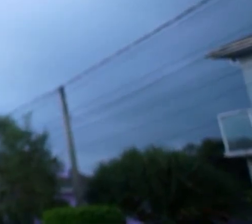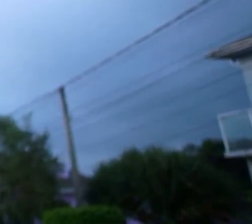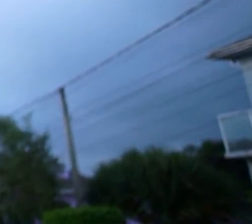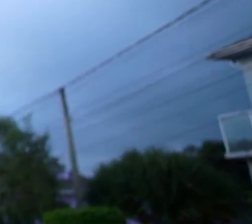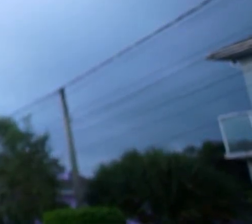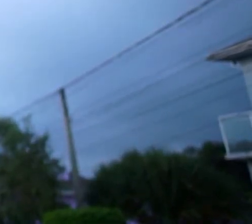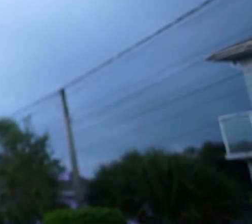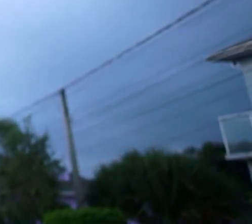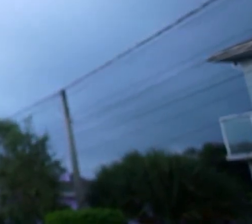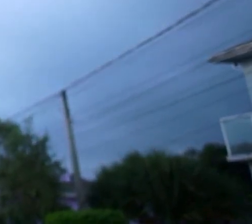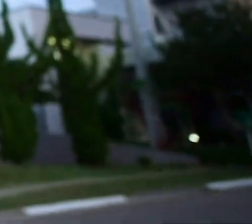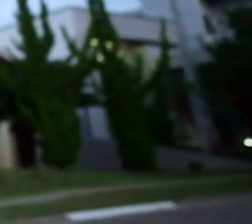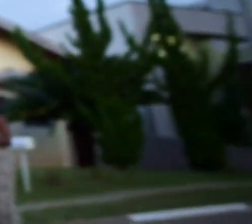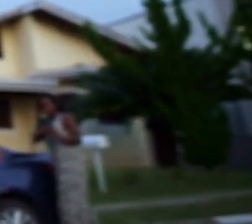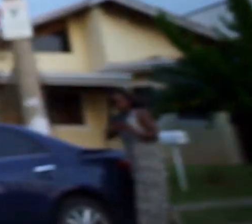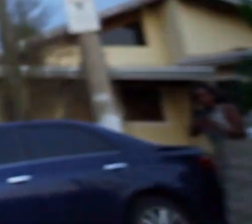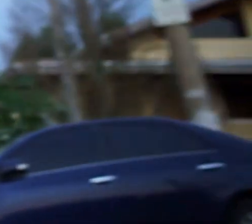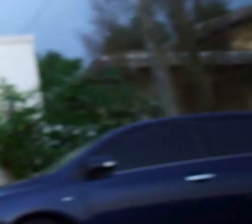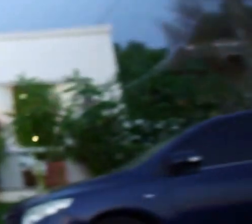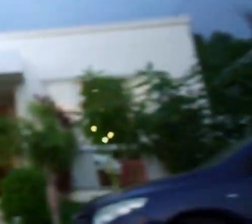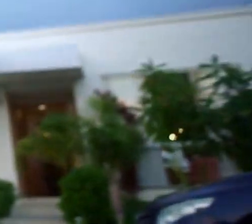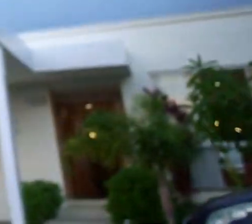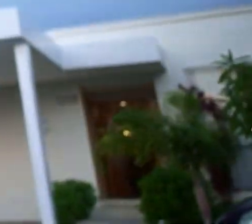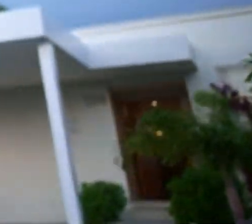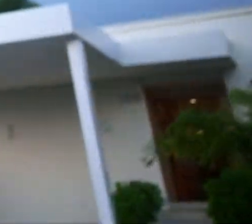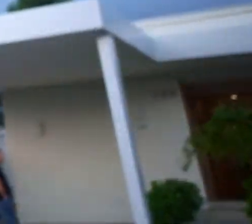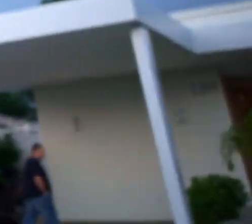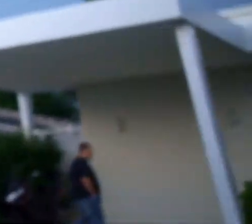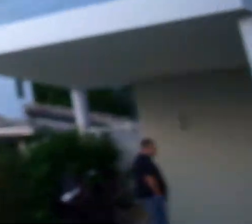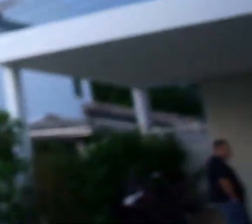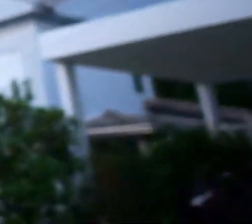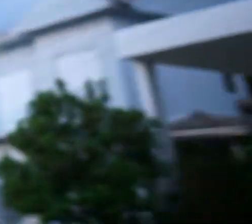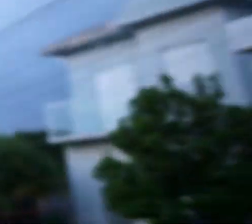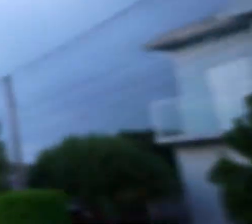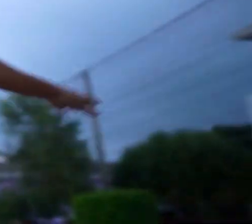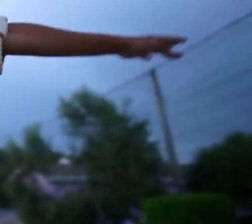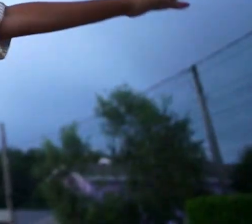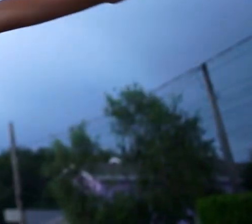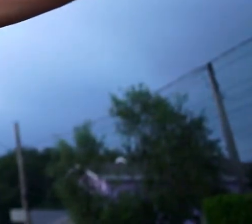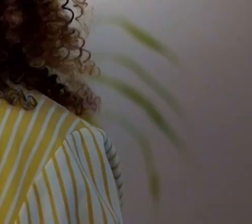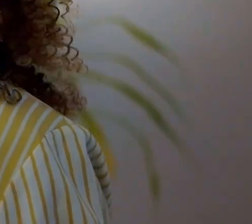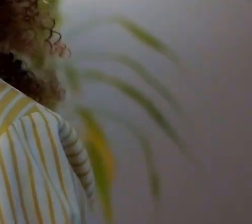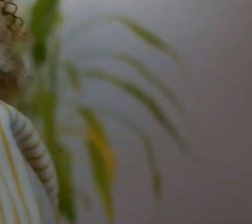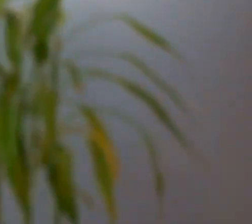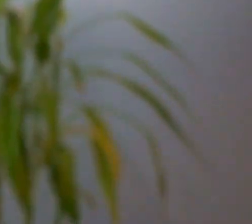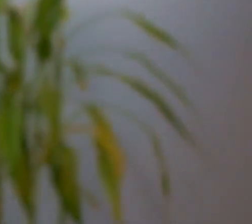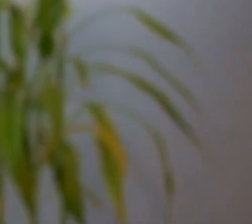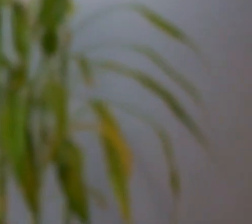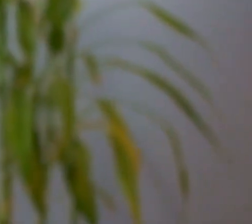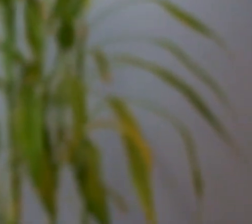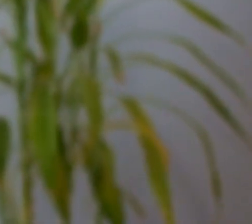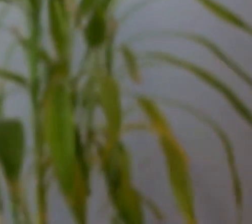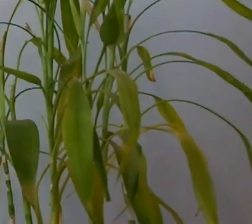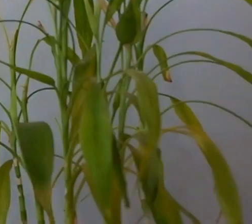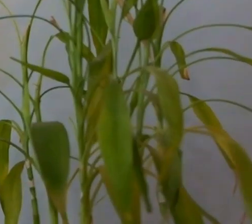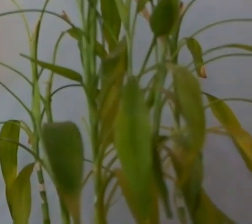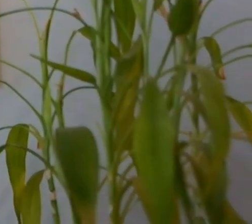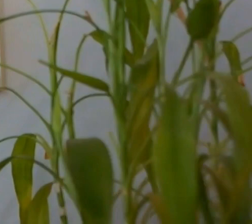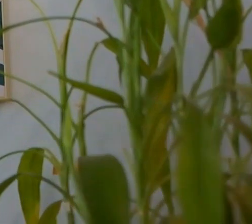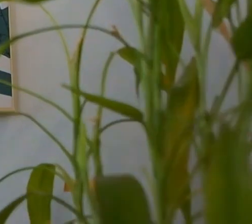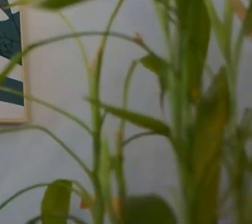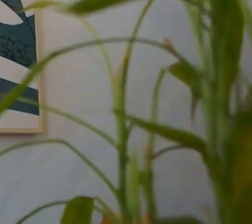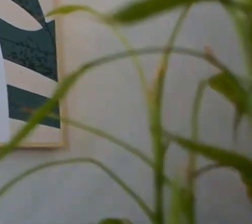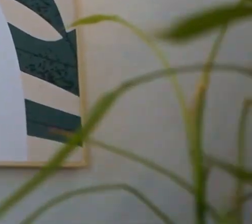Pisa essa terra que treme, não tem mais do seu time. Se